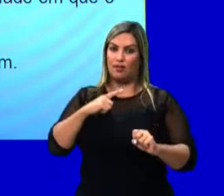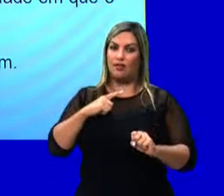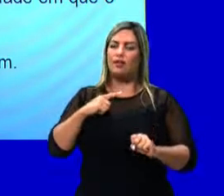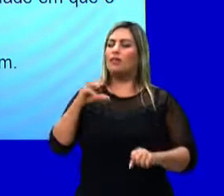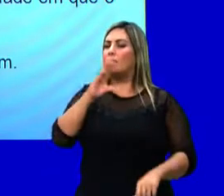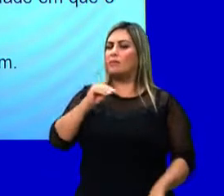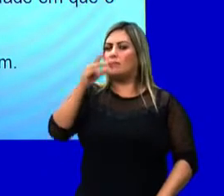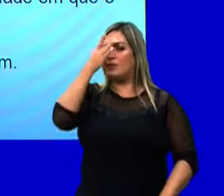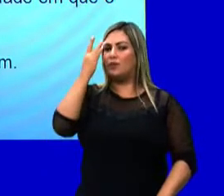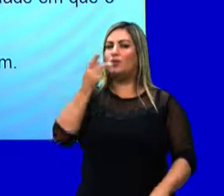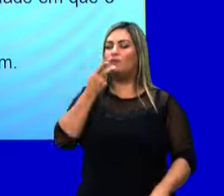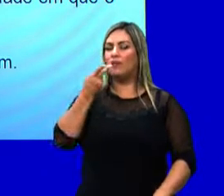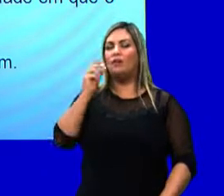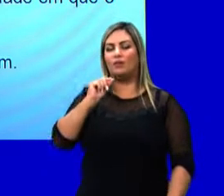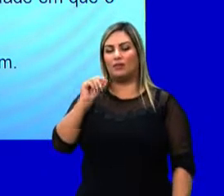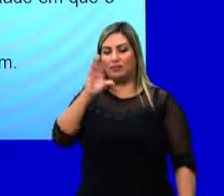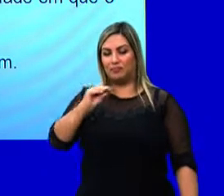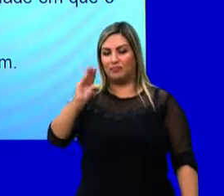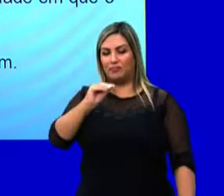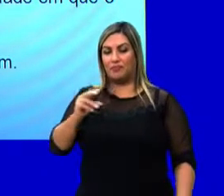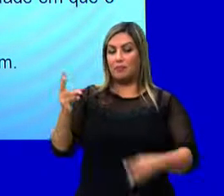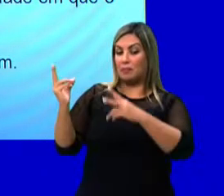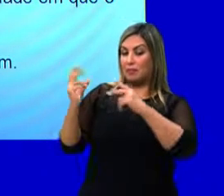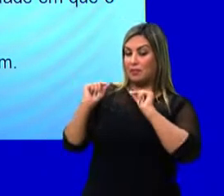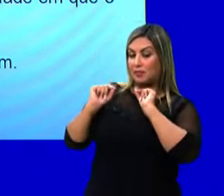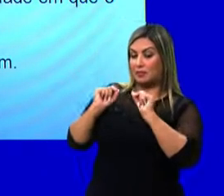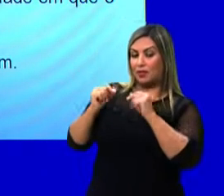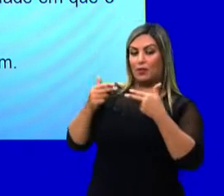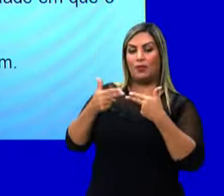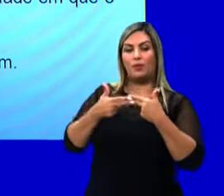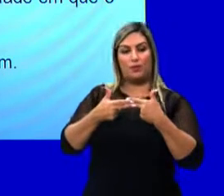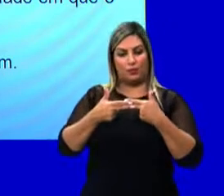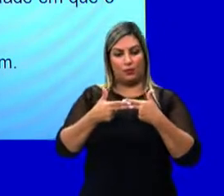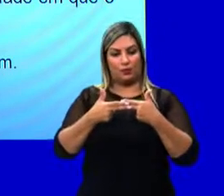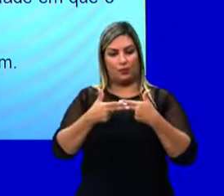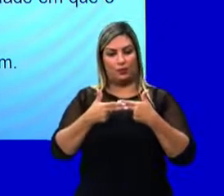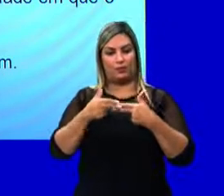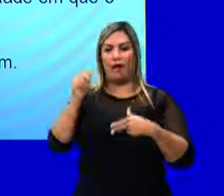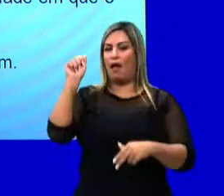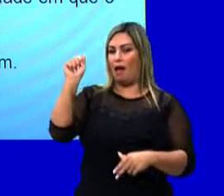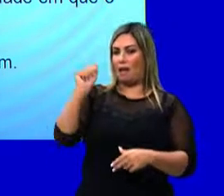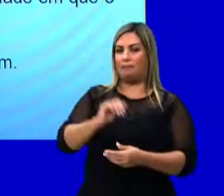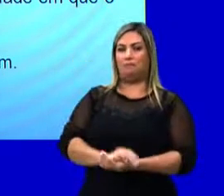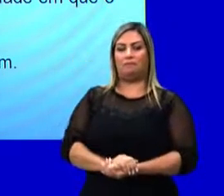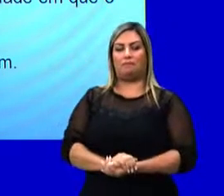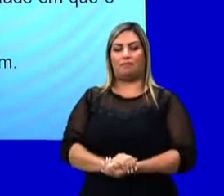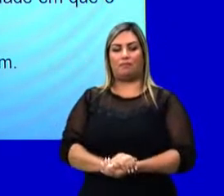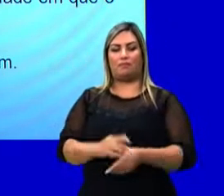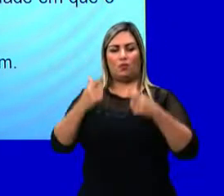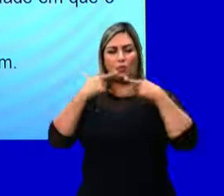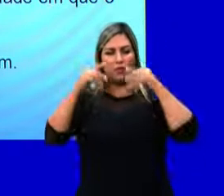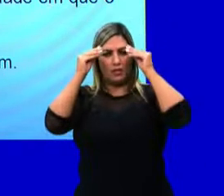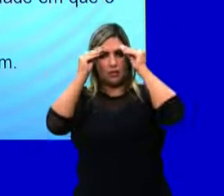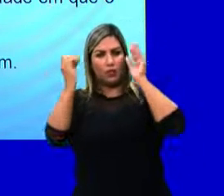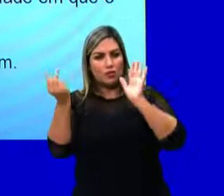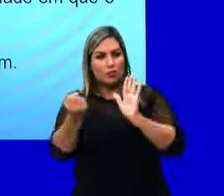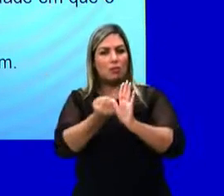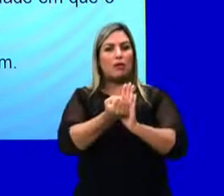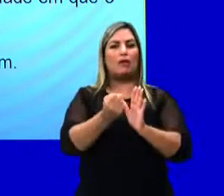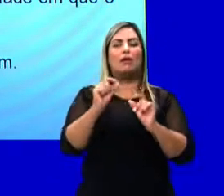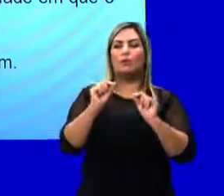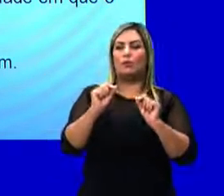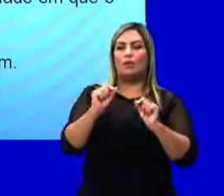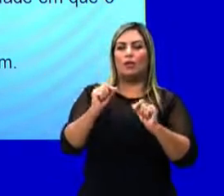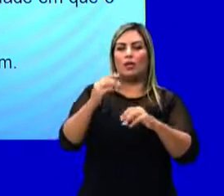o falante do trecho acima, percebe-se o uso de, então, letra A, uma linguagem marcada